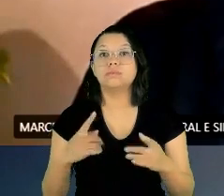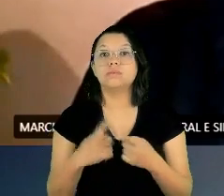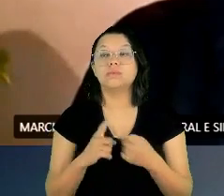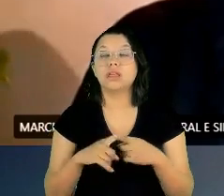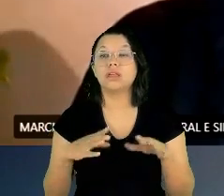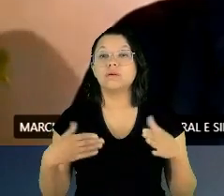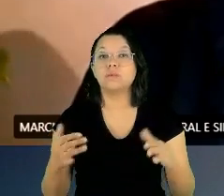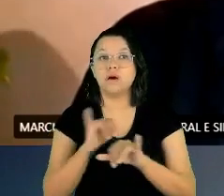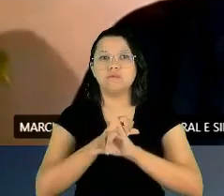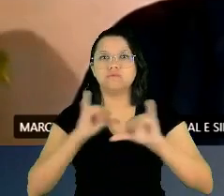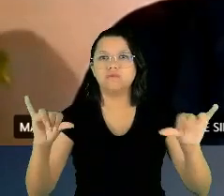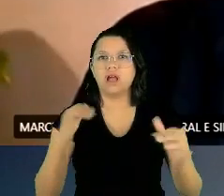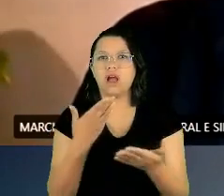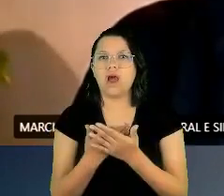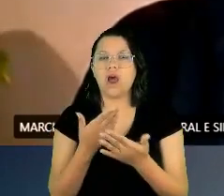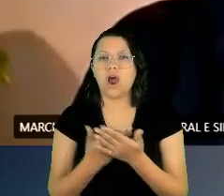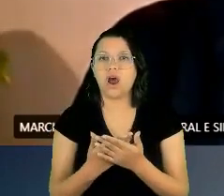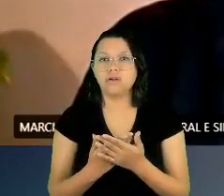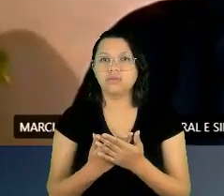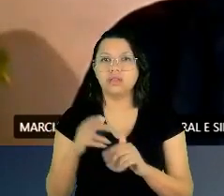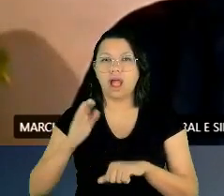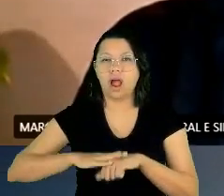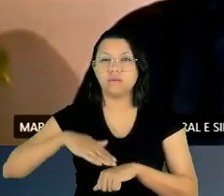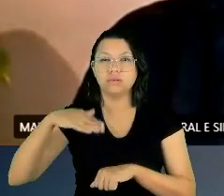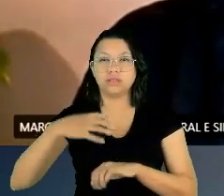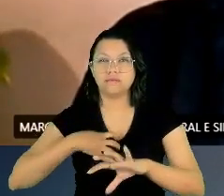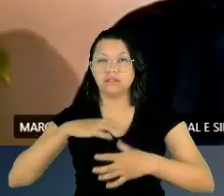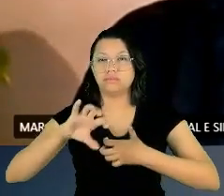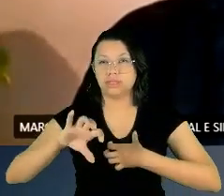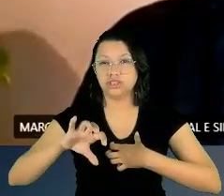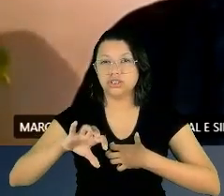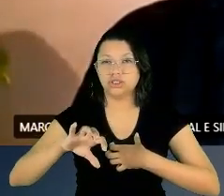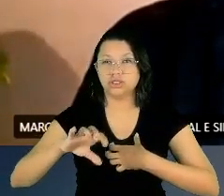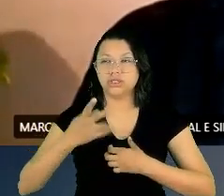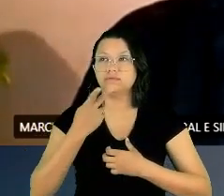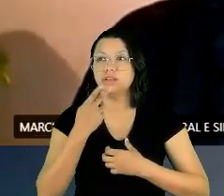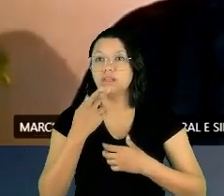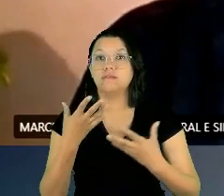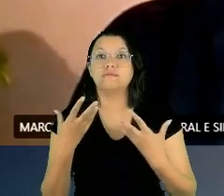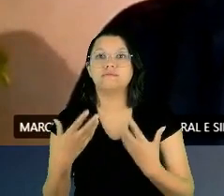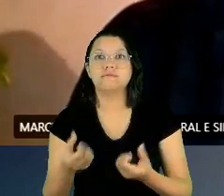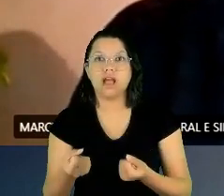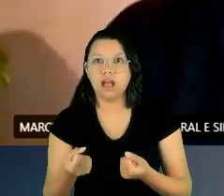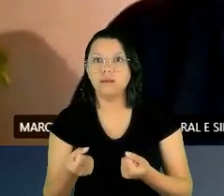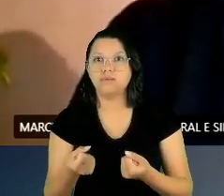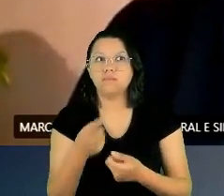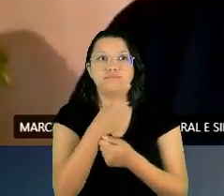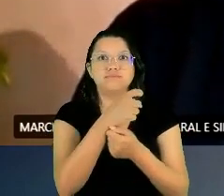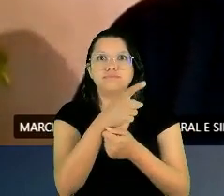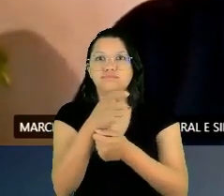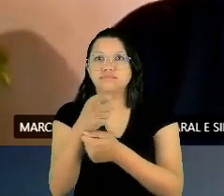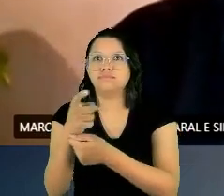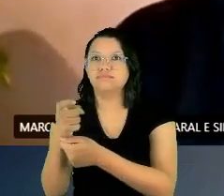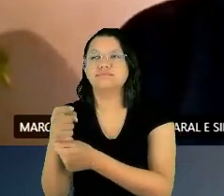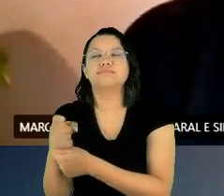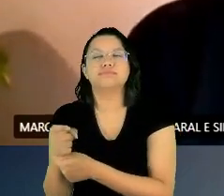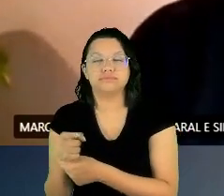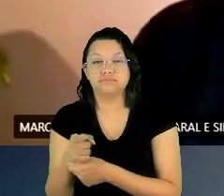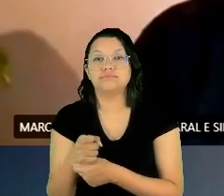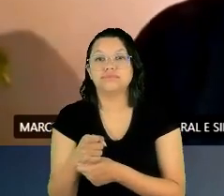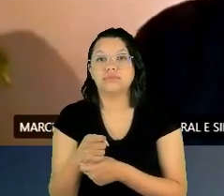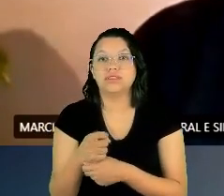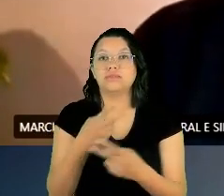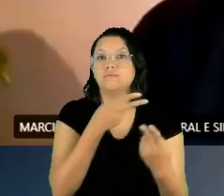saiu a divulgação desses estudos de que aumentava a empatia, que era o neurohormônio do amor, o pessoal falou, vamos borrifar a ocitocina nos